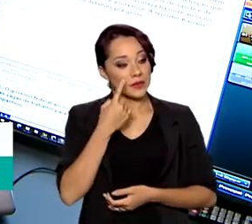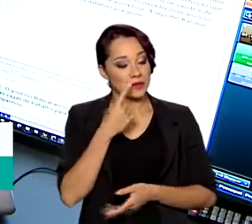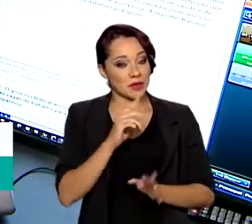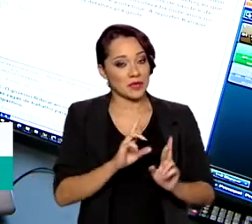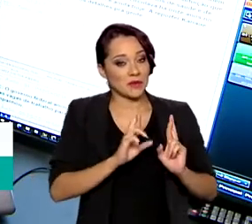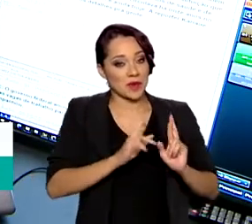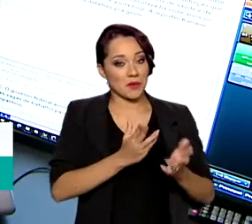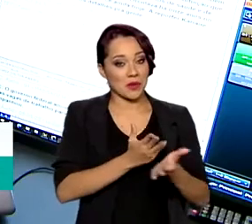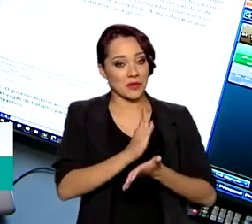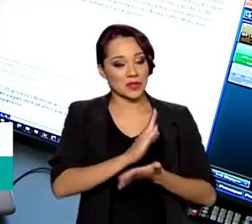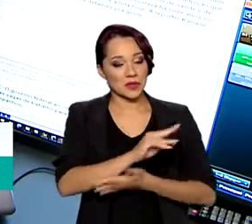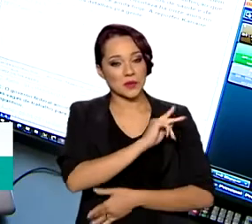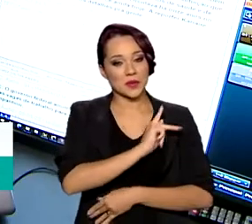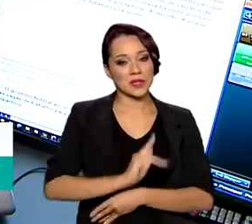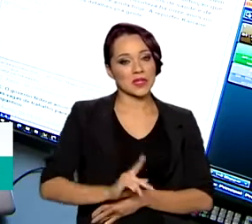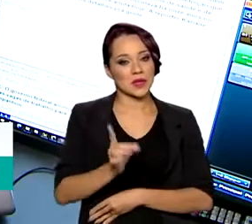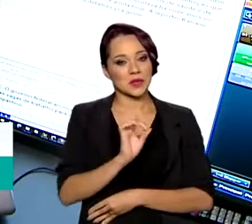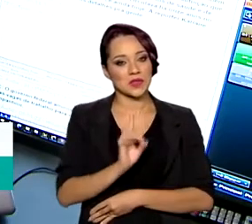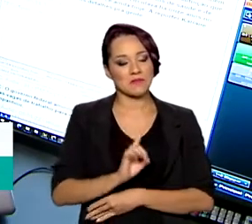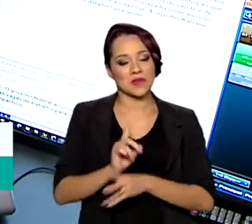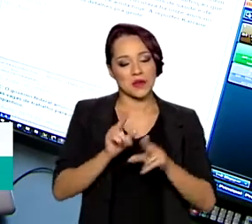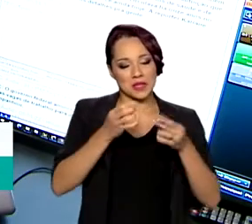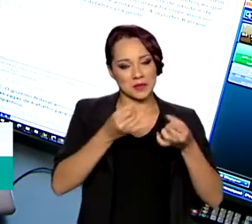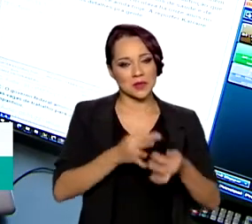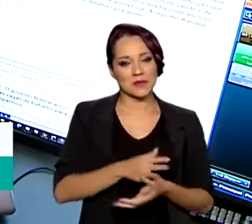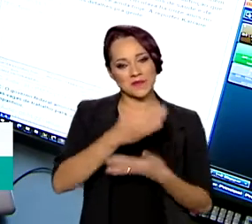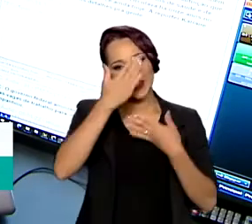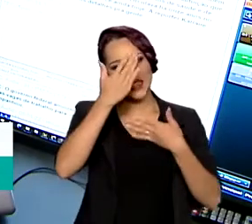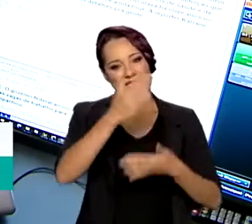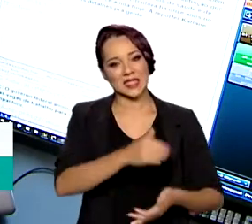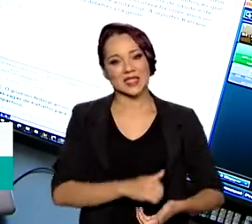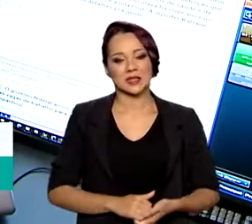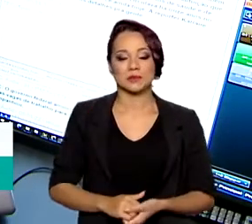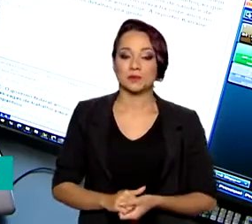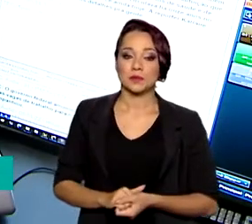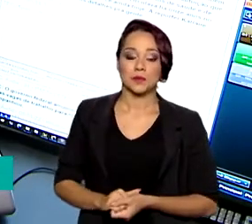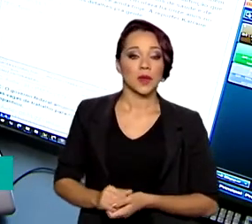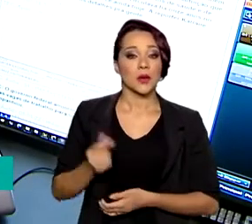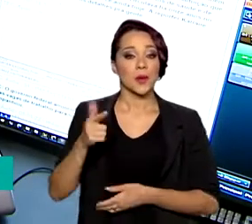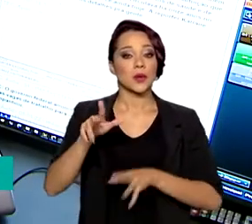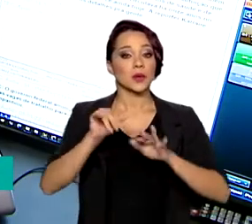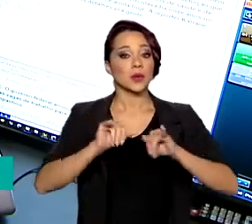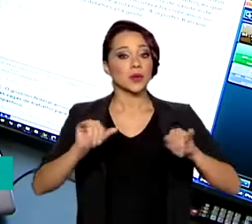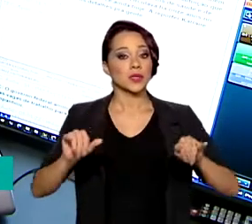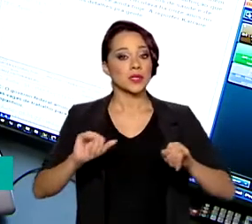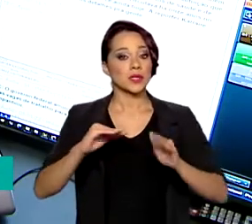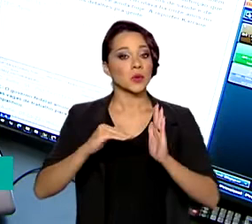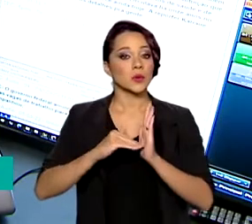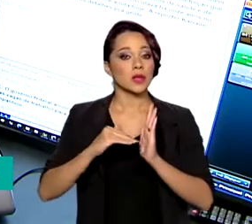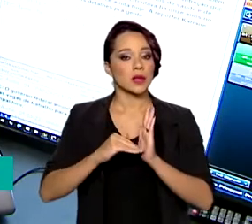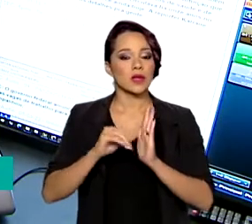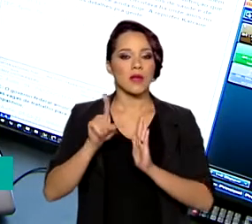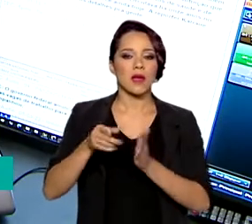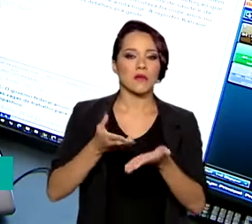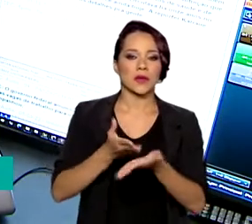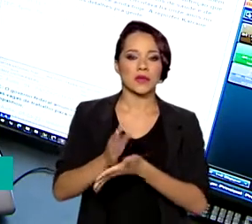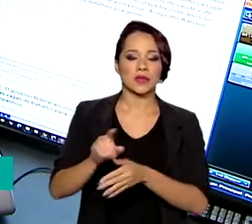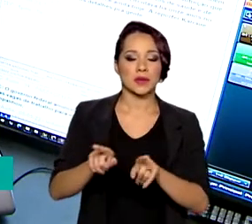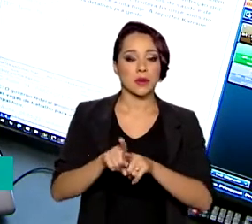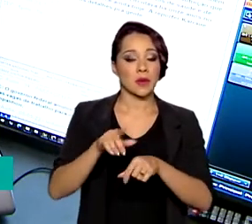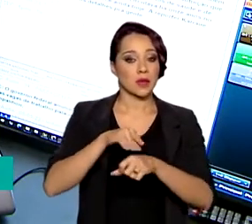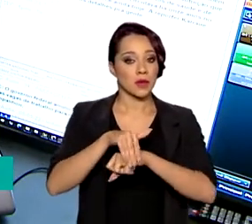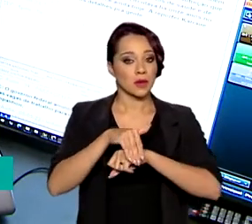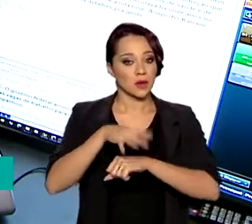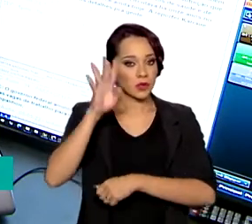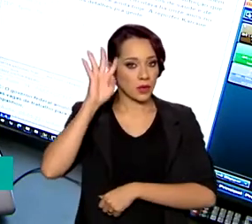esperar a sanção, né, do presidente ou não, como você falou. Obrigada, Ana. Olha, e uma outra notícia que vem do Senado é a aprovação também na noite